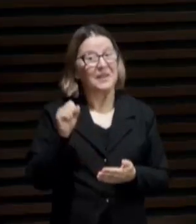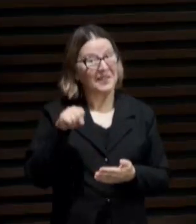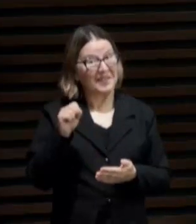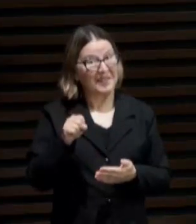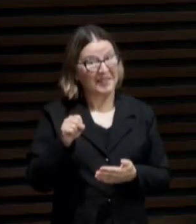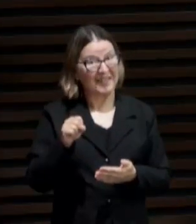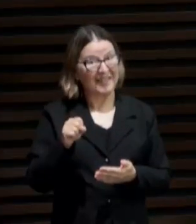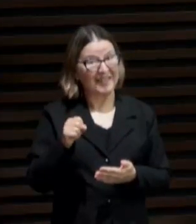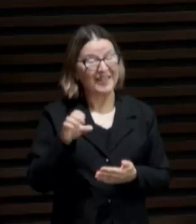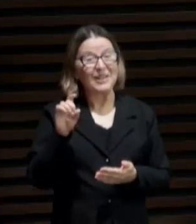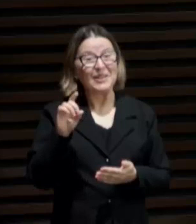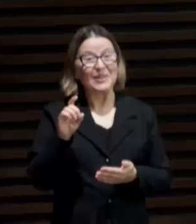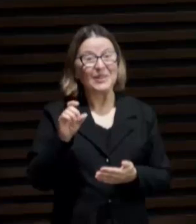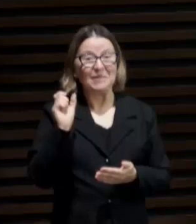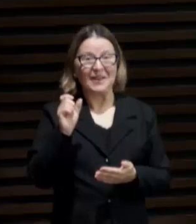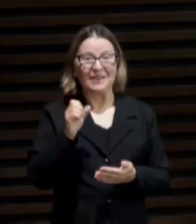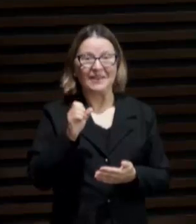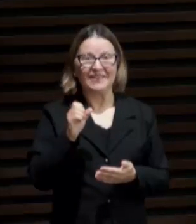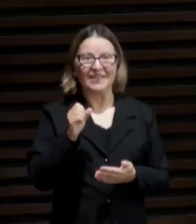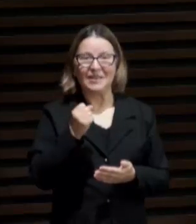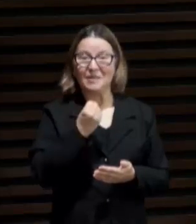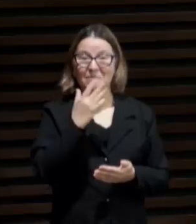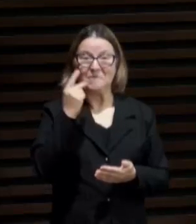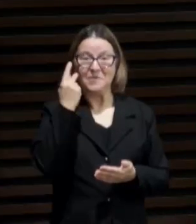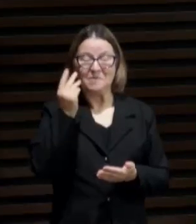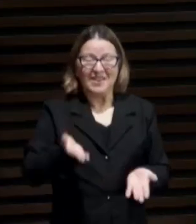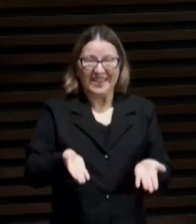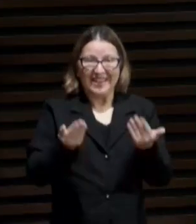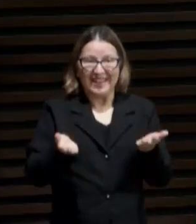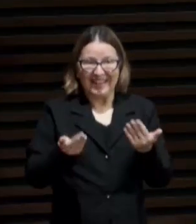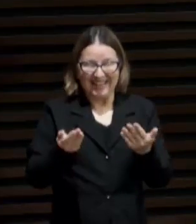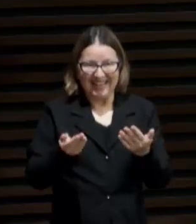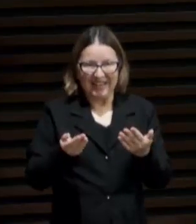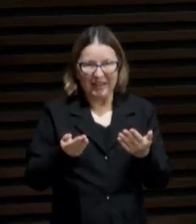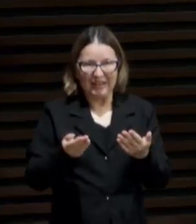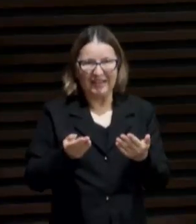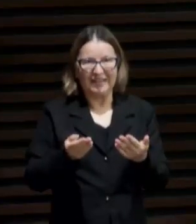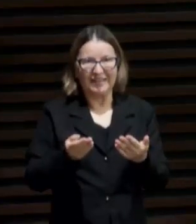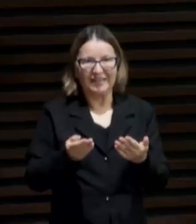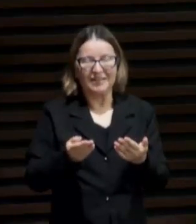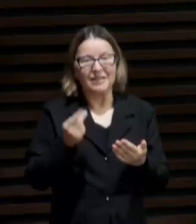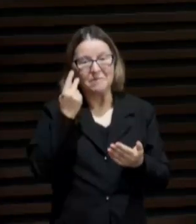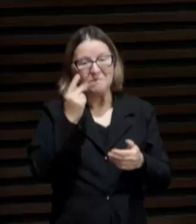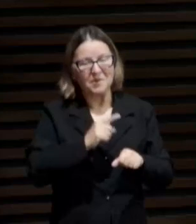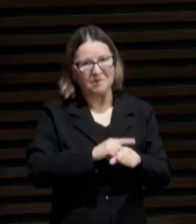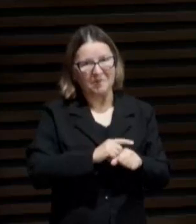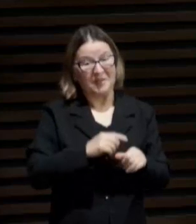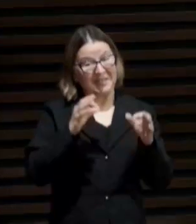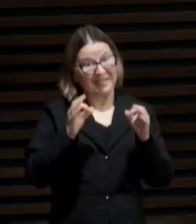sim unicamente a que for boa para edificação, conforme a necessidade, e